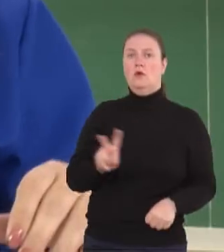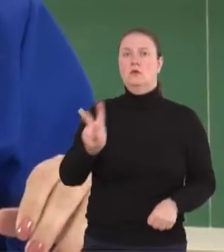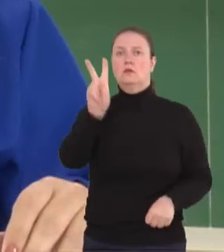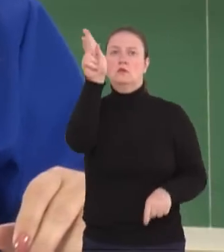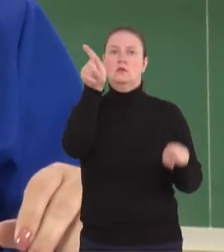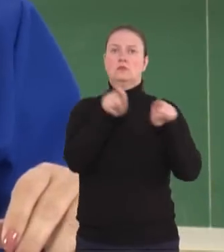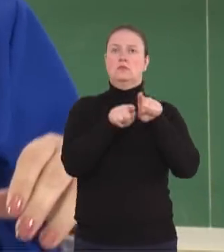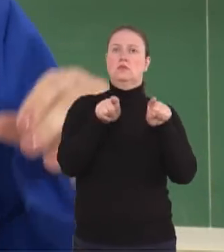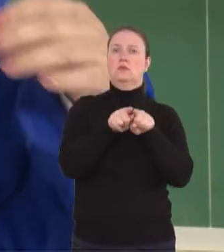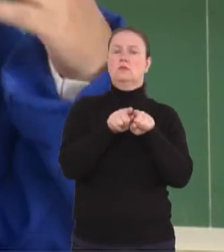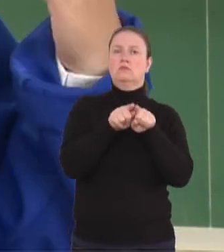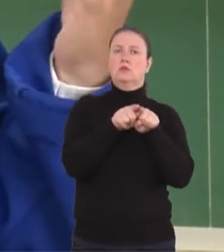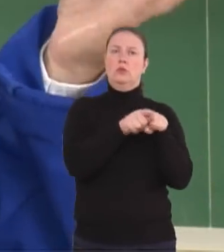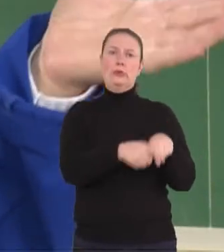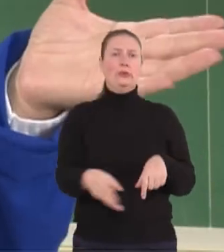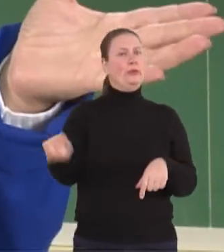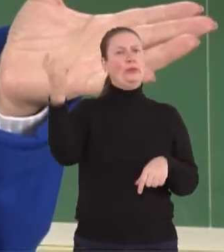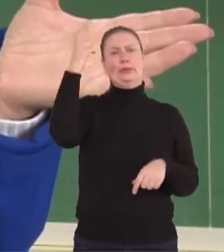né, os seus